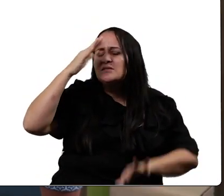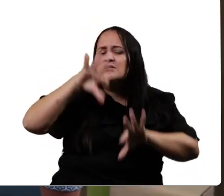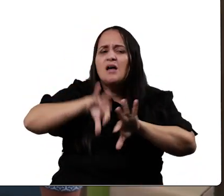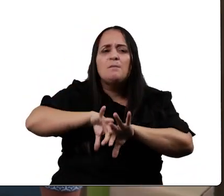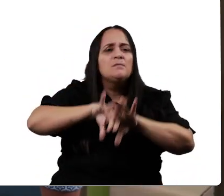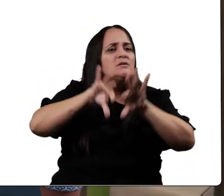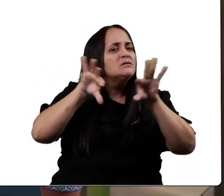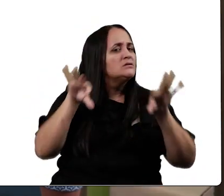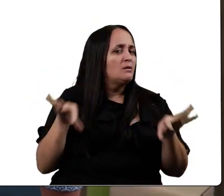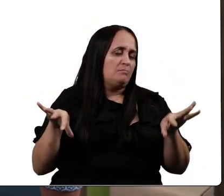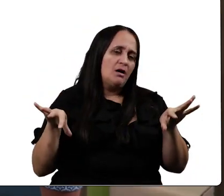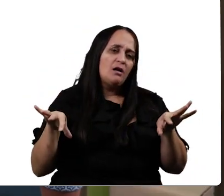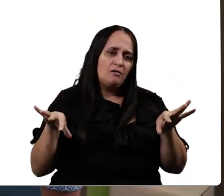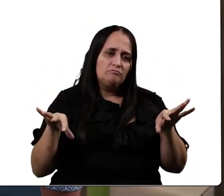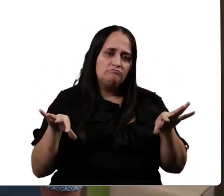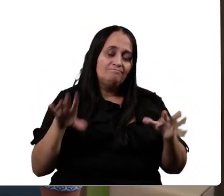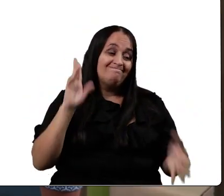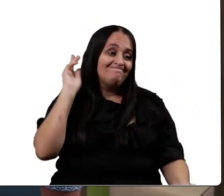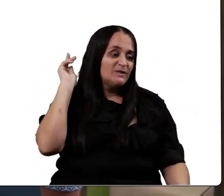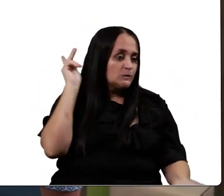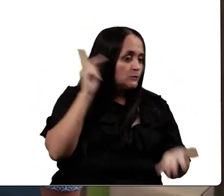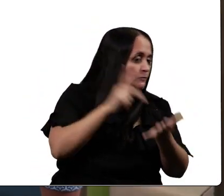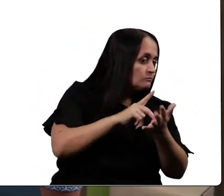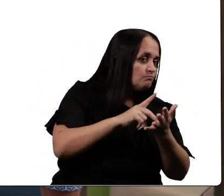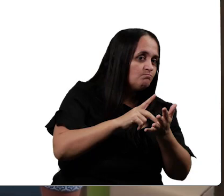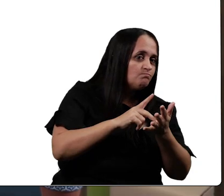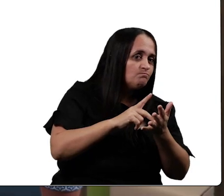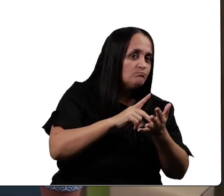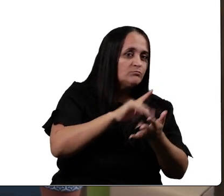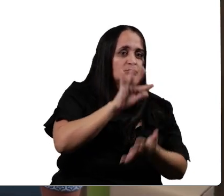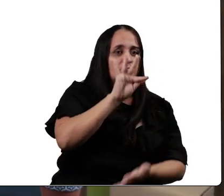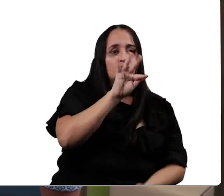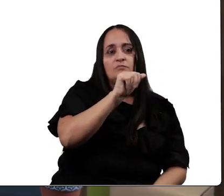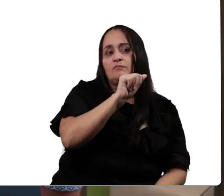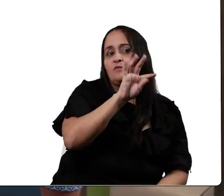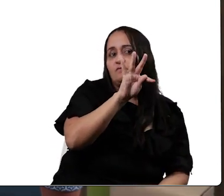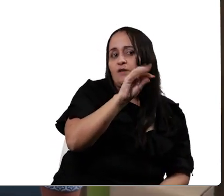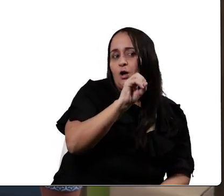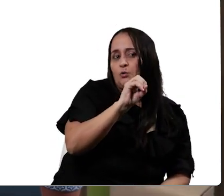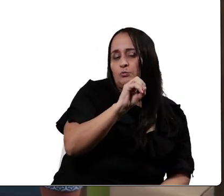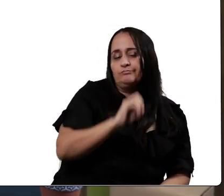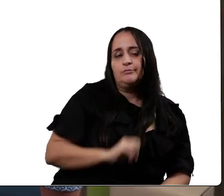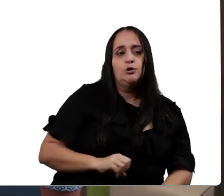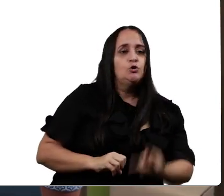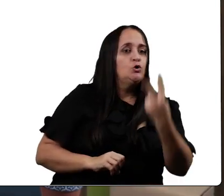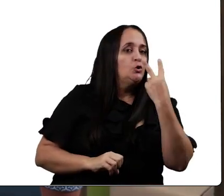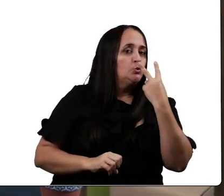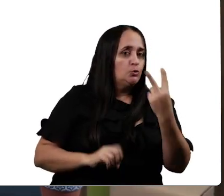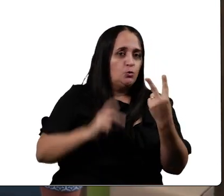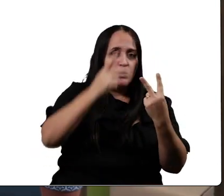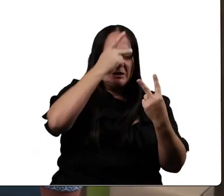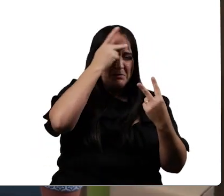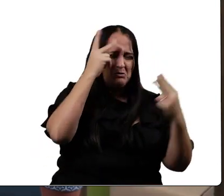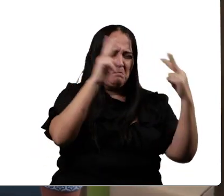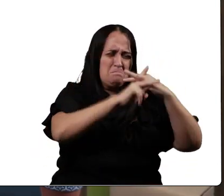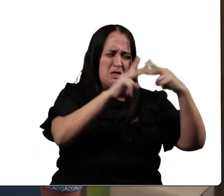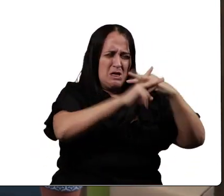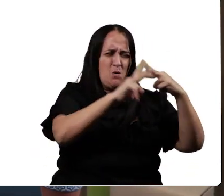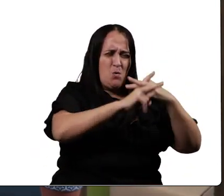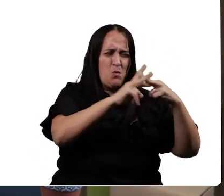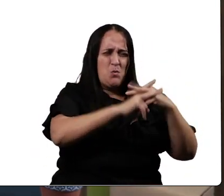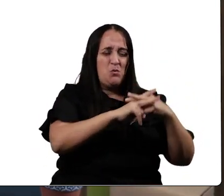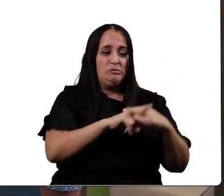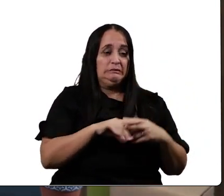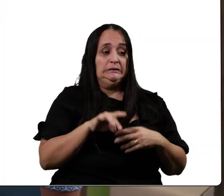e o que é opinião. Como eu disse, duas pessoas brigaram. Pronto, esse é o fato. Mas se eu digo que